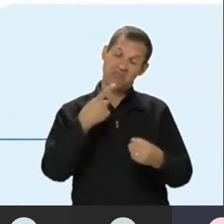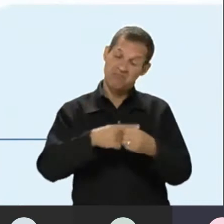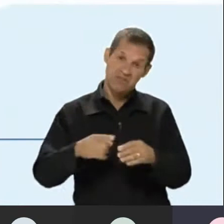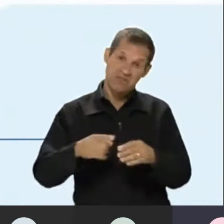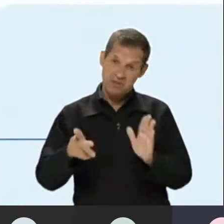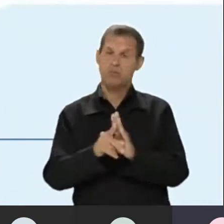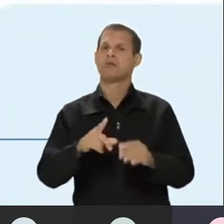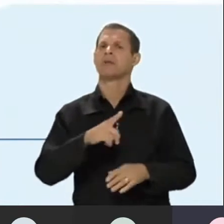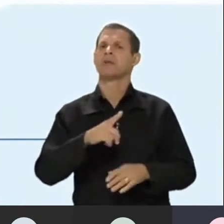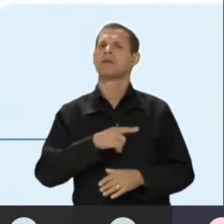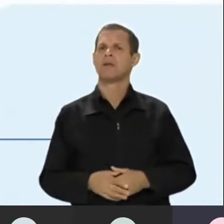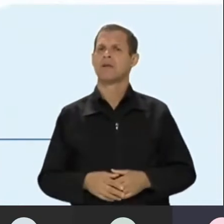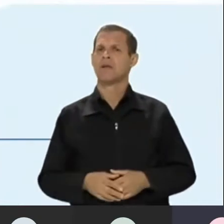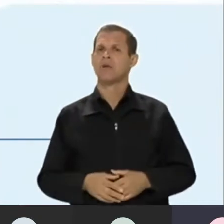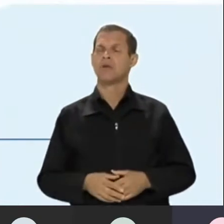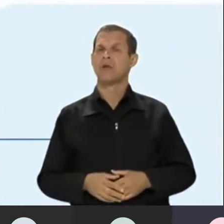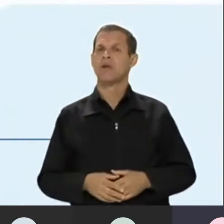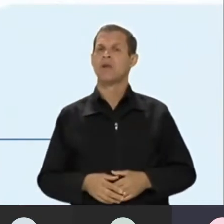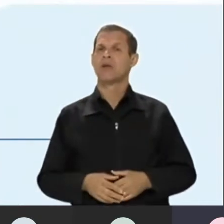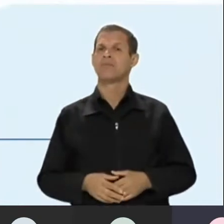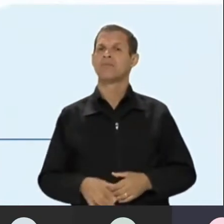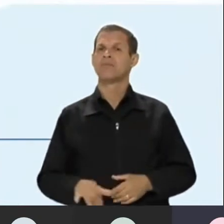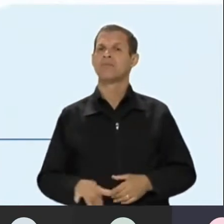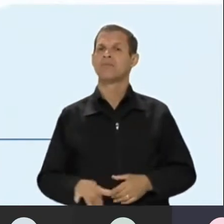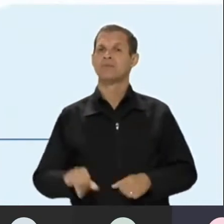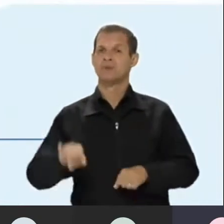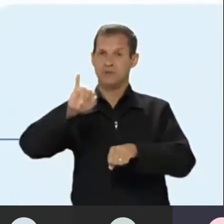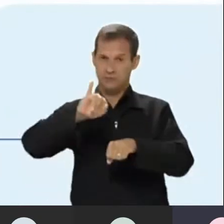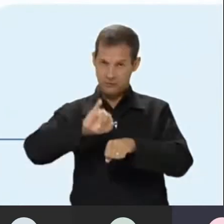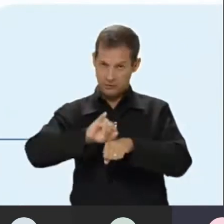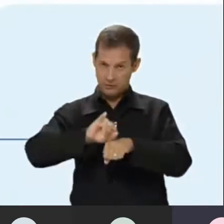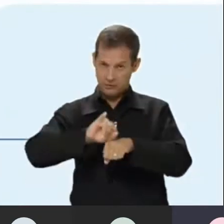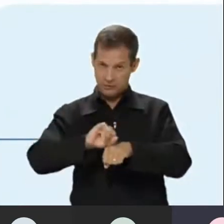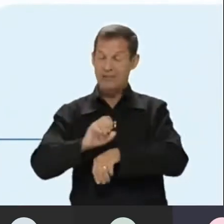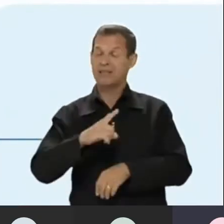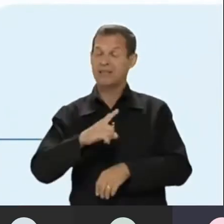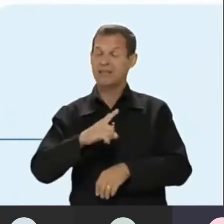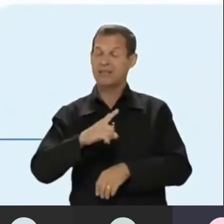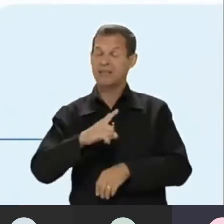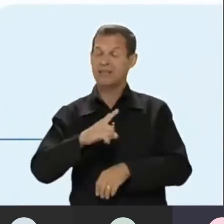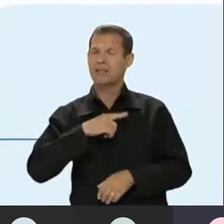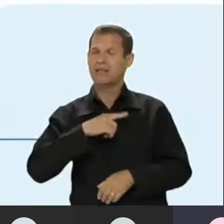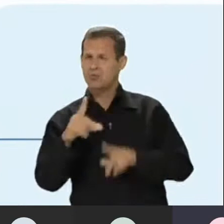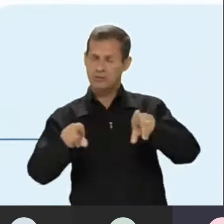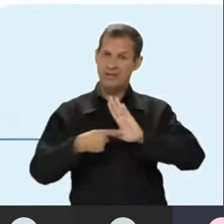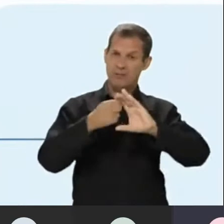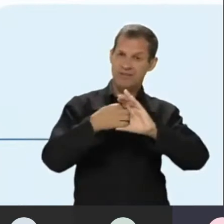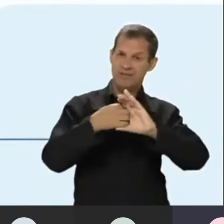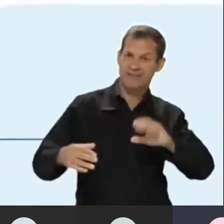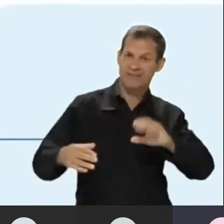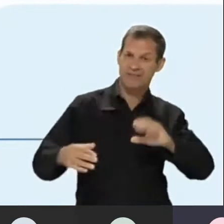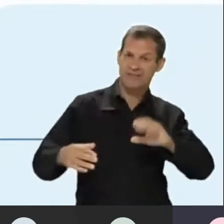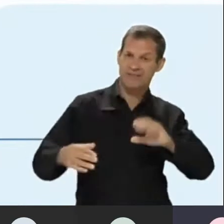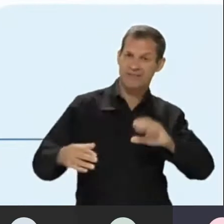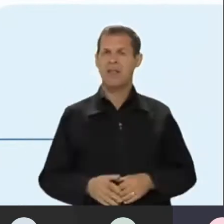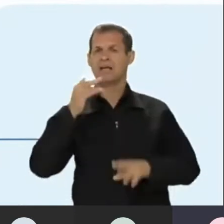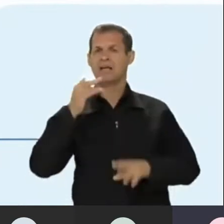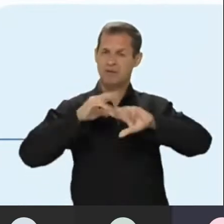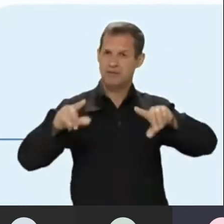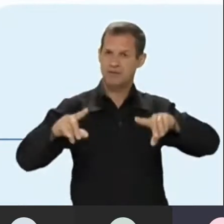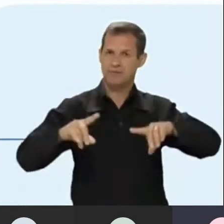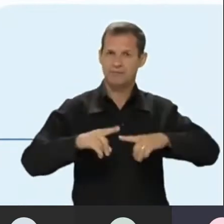a cidade propriamente dita, você pensa na capital do estado. E aí você deve optar por outras 2 que apresentem características